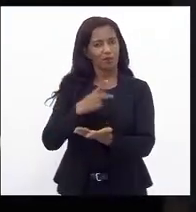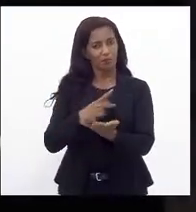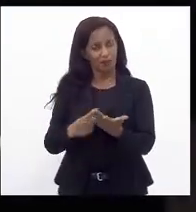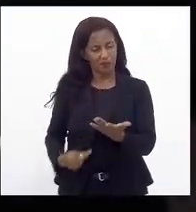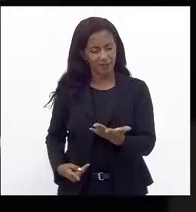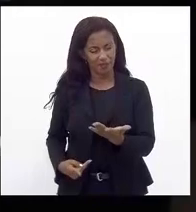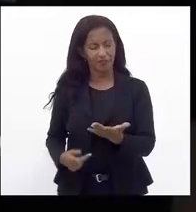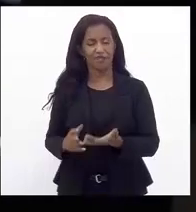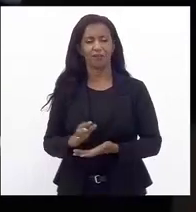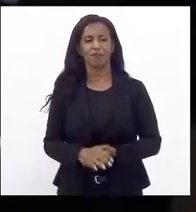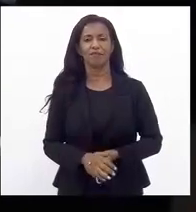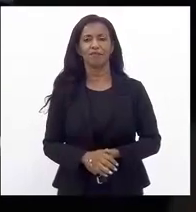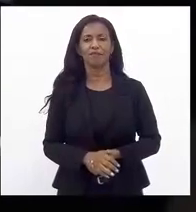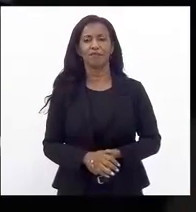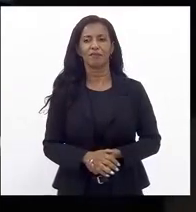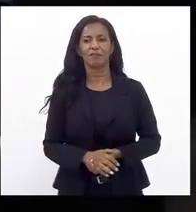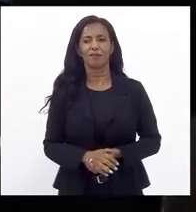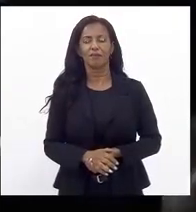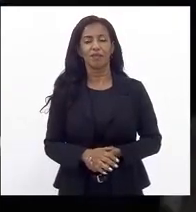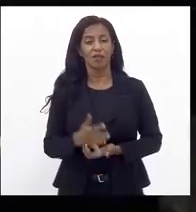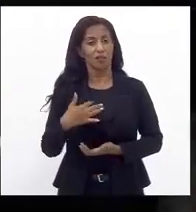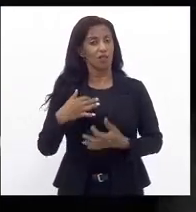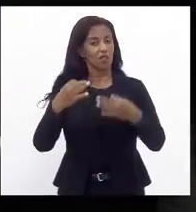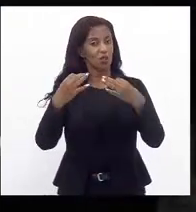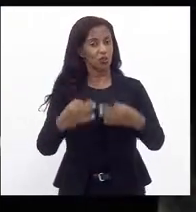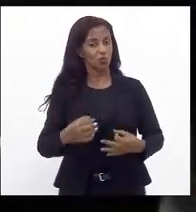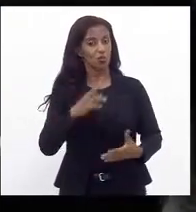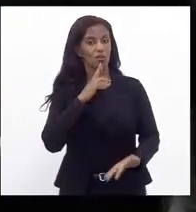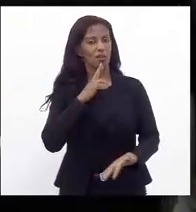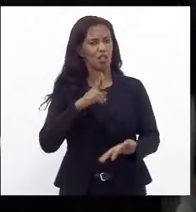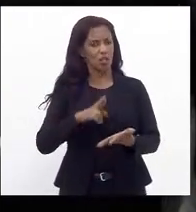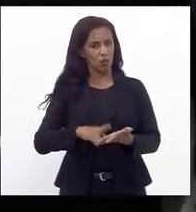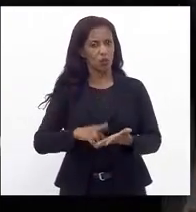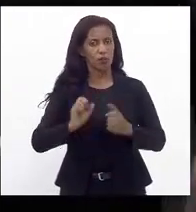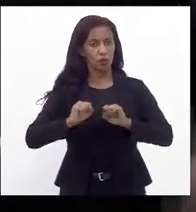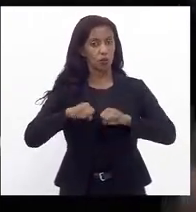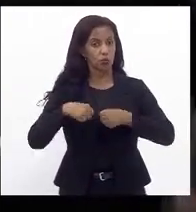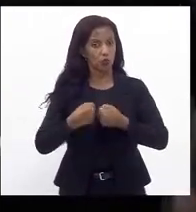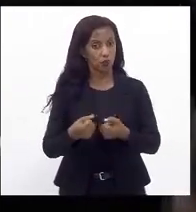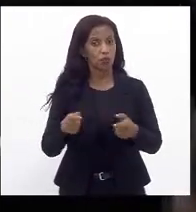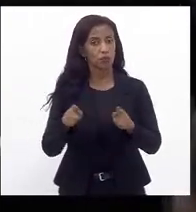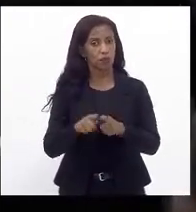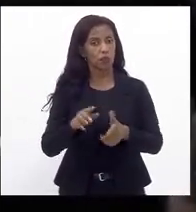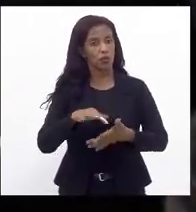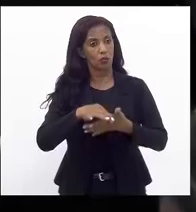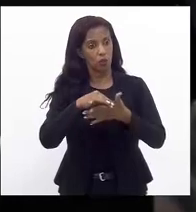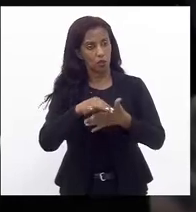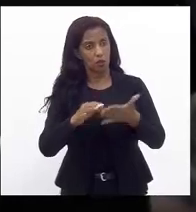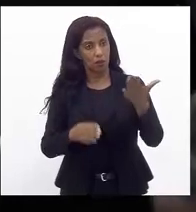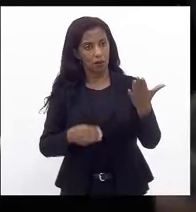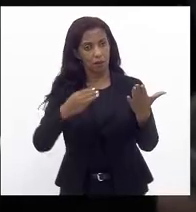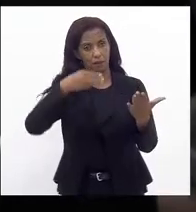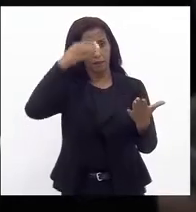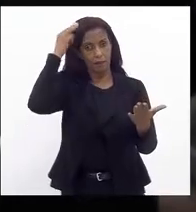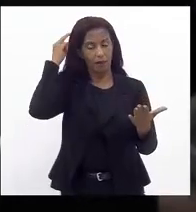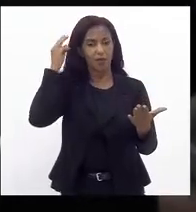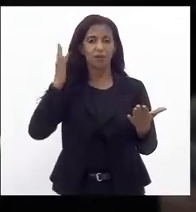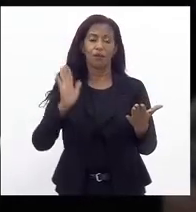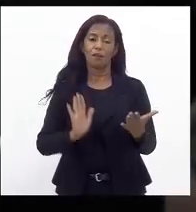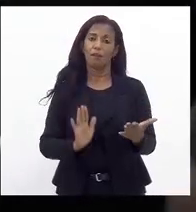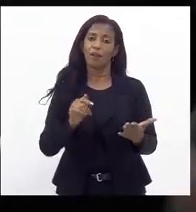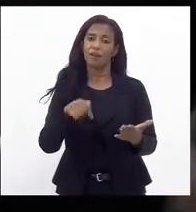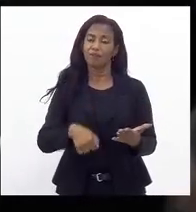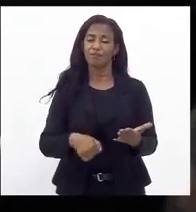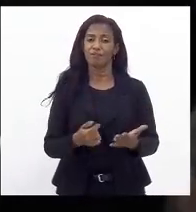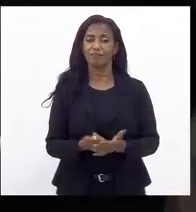presidência dessa casa e devo ser justo e reconhecer um tanto quanto esforço também do líder é mas que